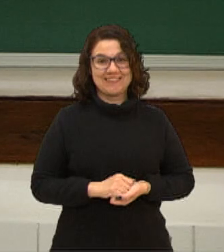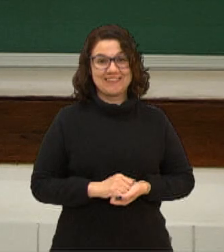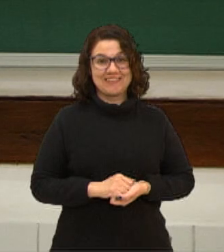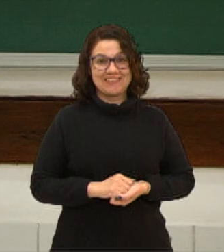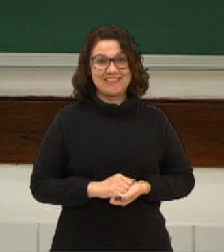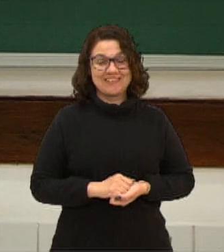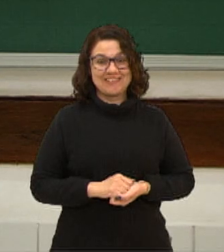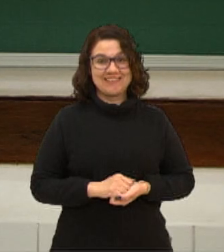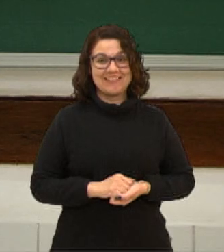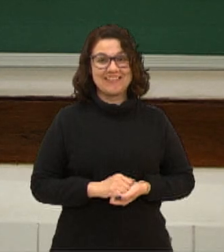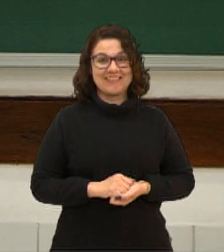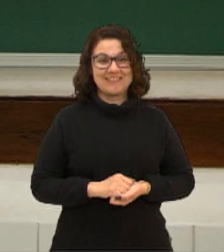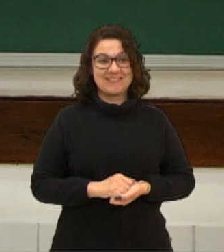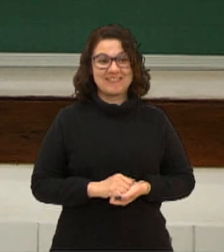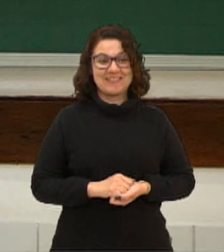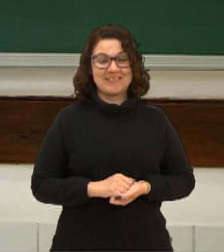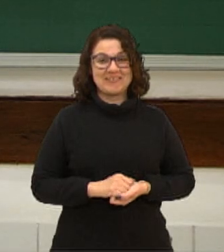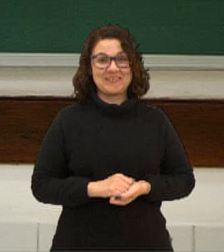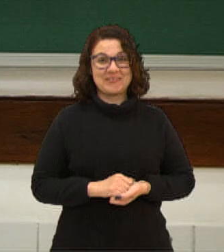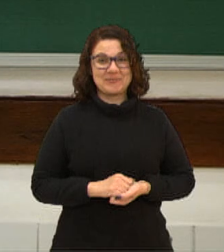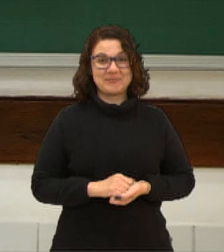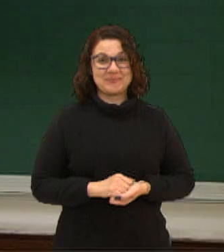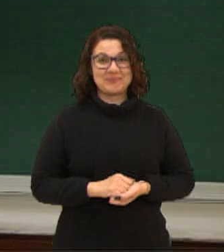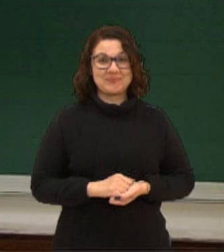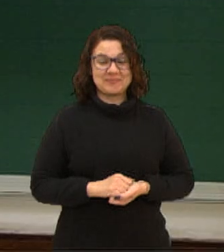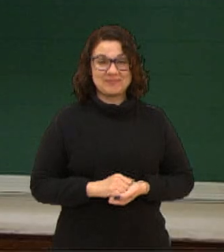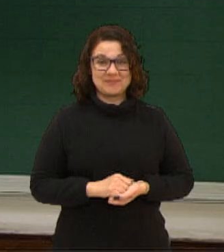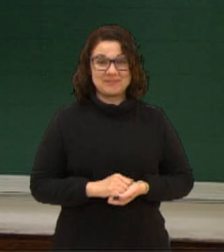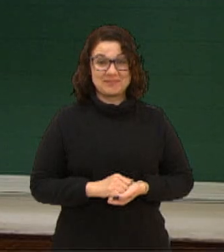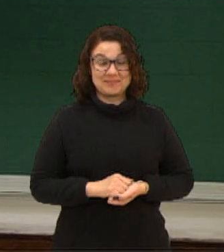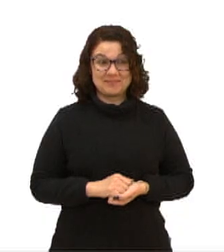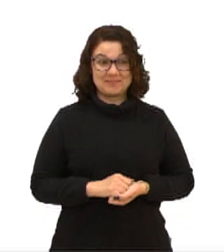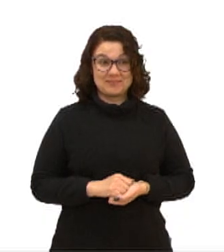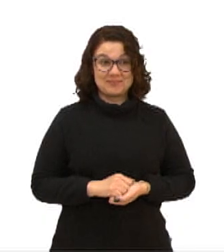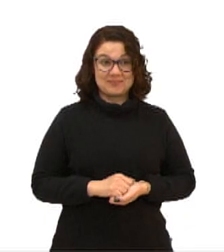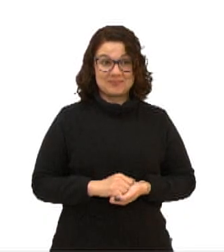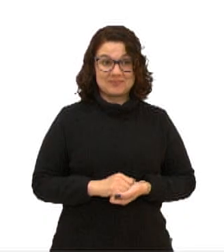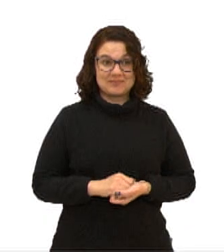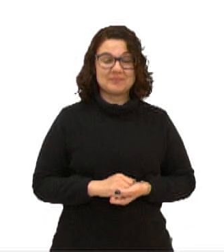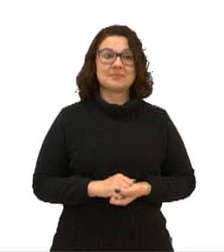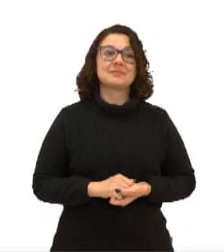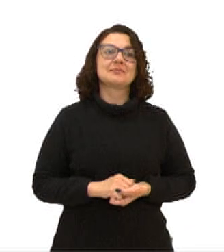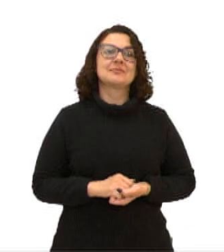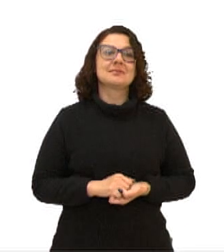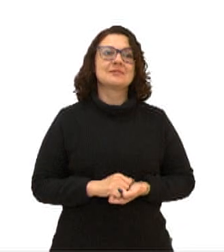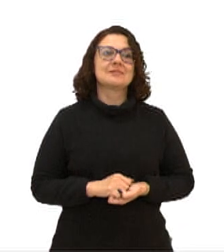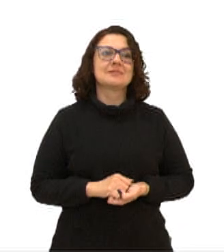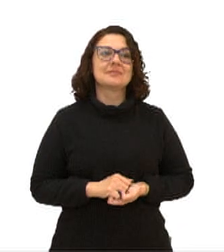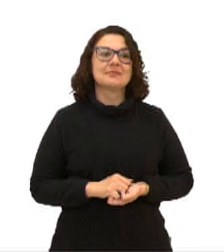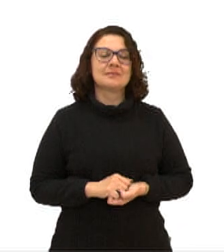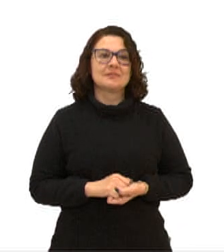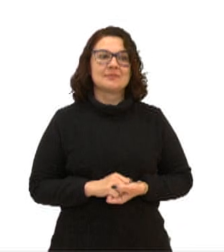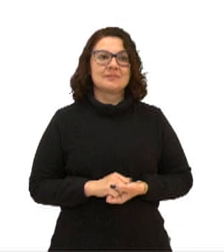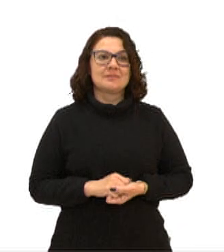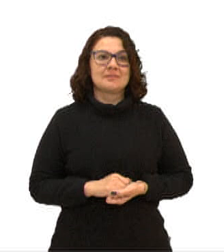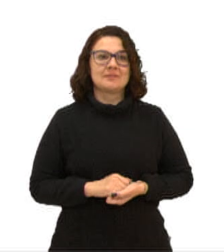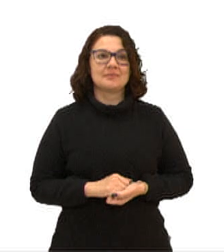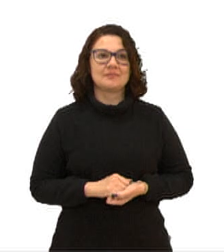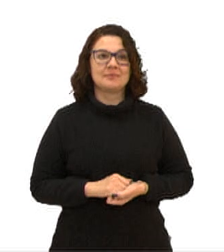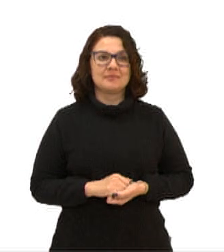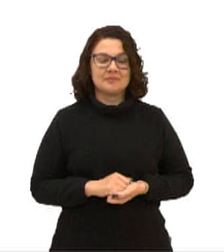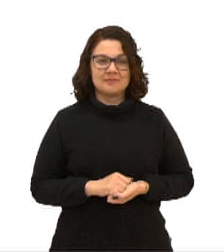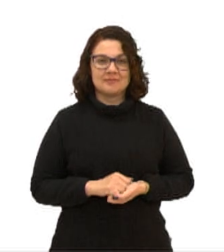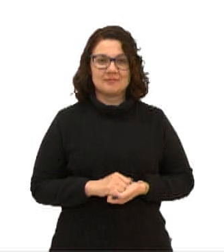Muy bien. A ver, entonces, ¿cómo se quedaron ahí sus frases? En la A, voy a viajar